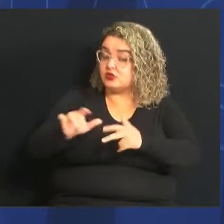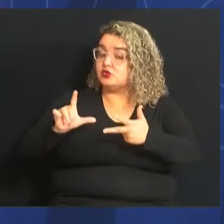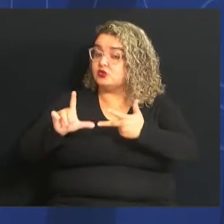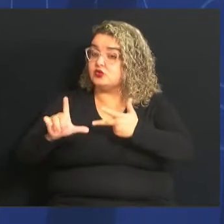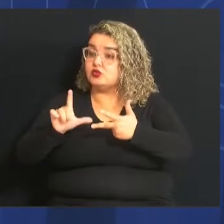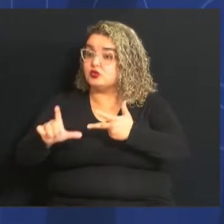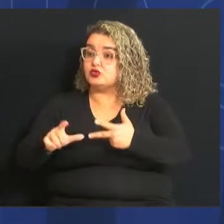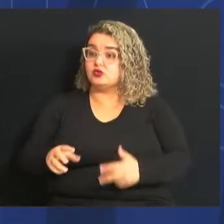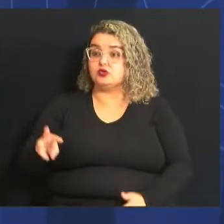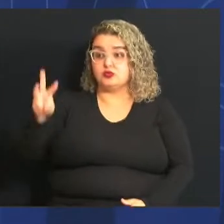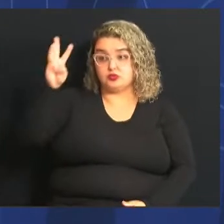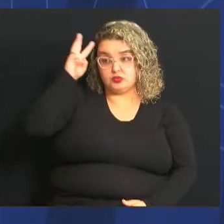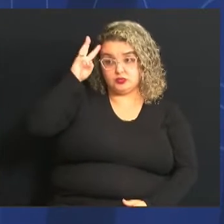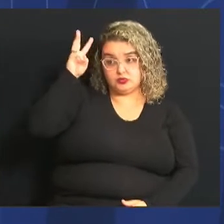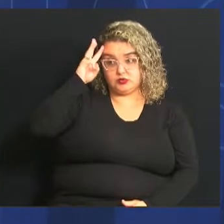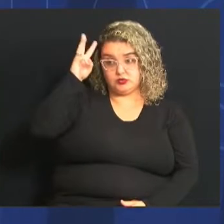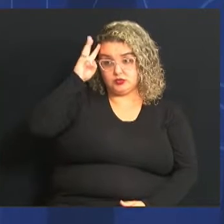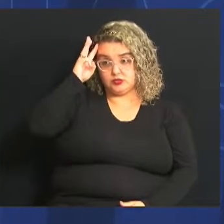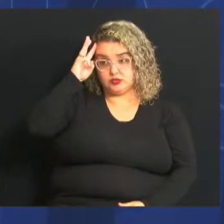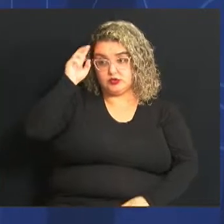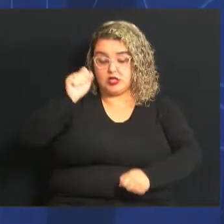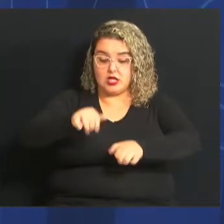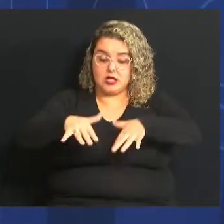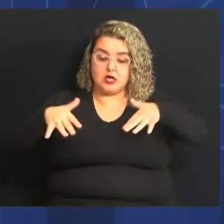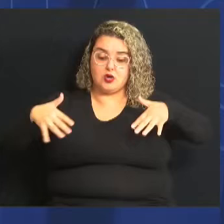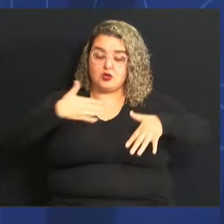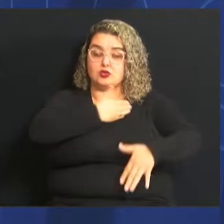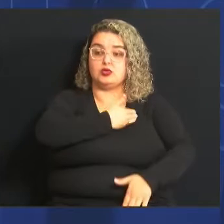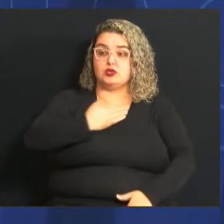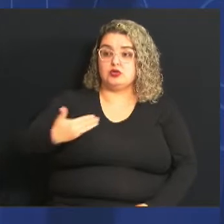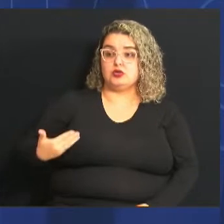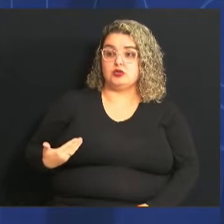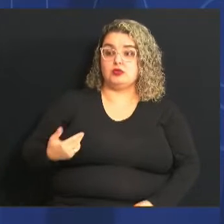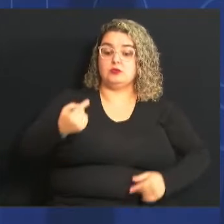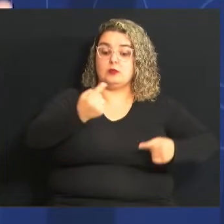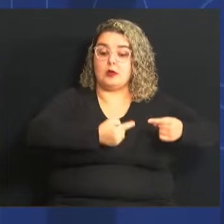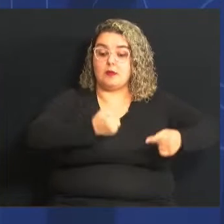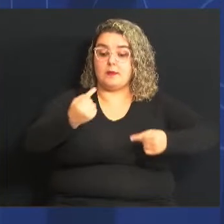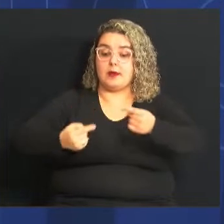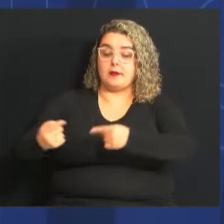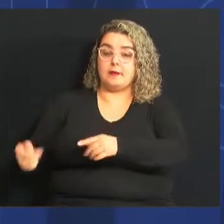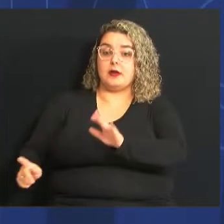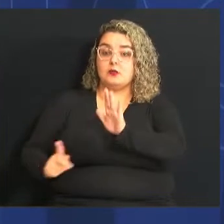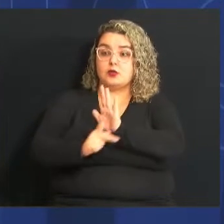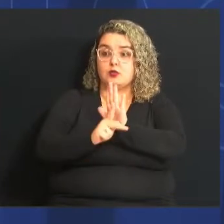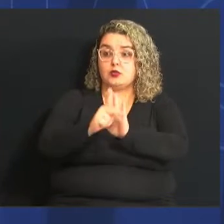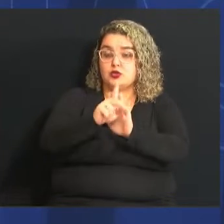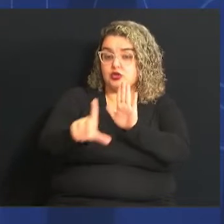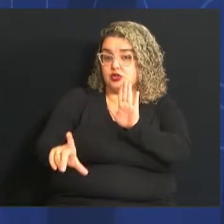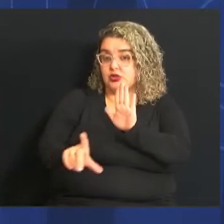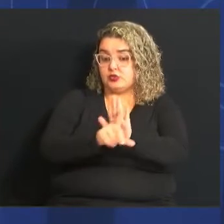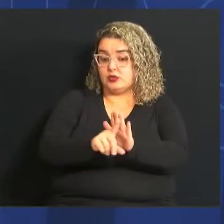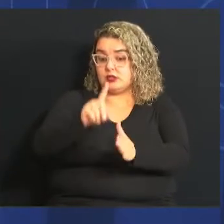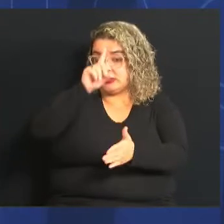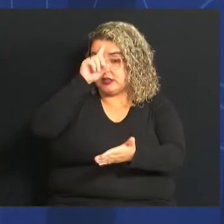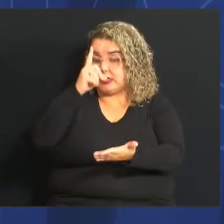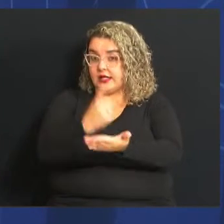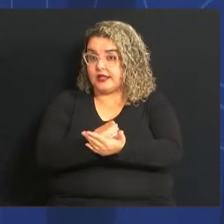Na terça-feira, em audiência pública, foi discutido projetos de lei que determinam